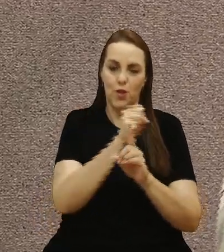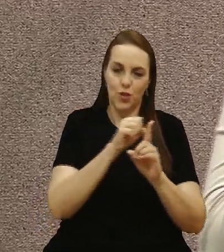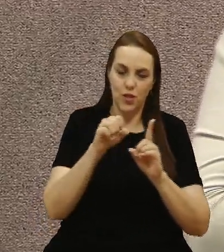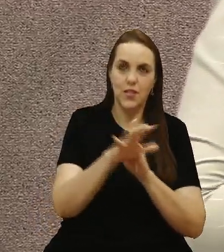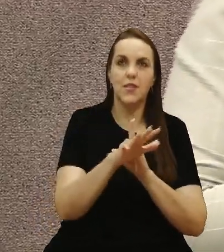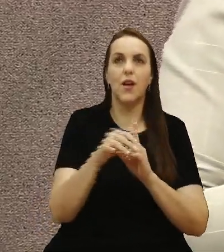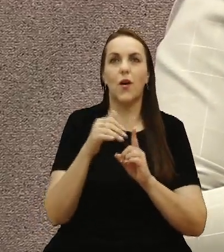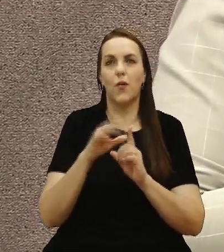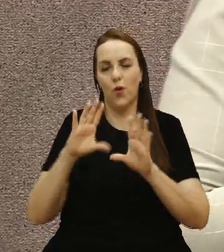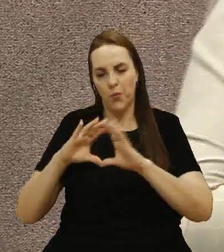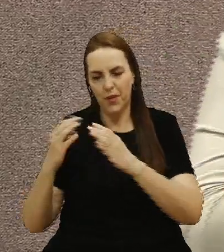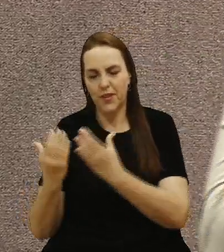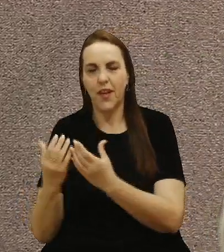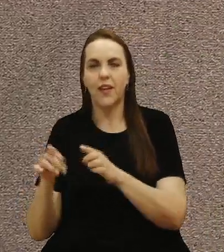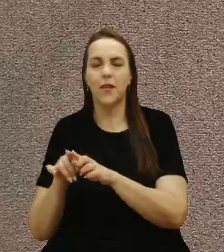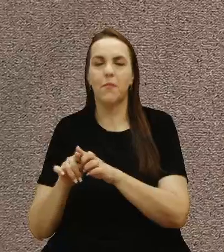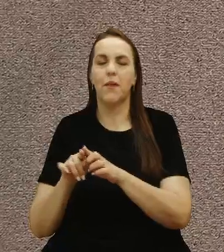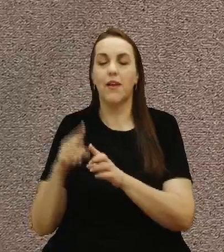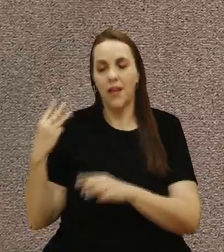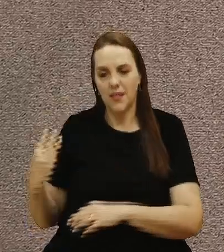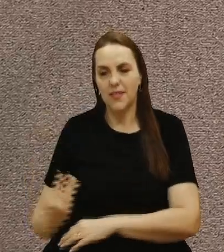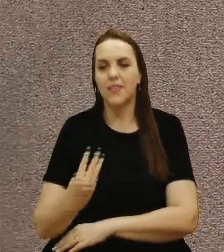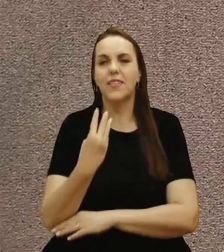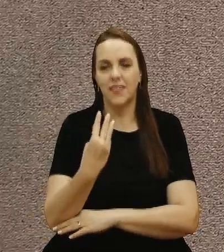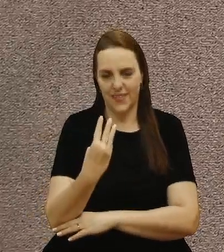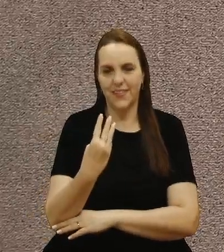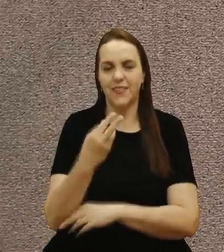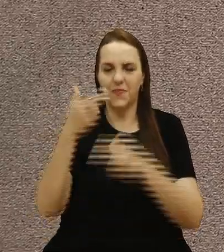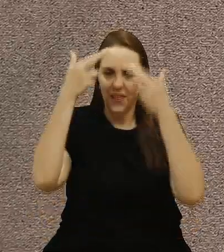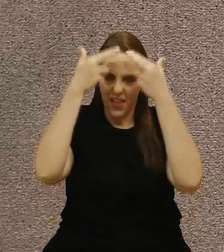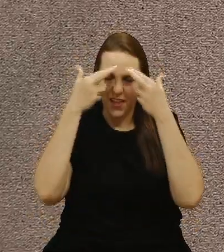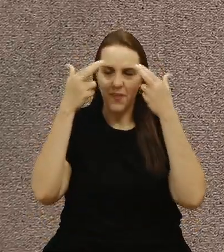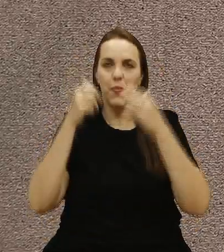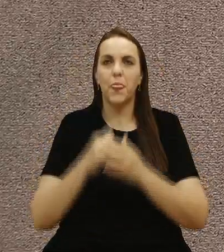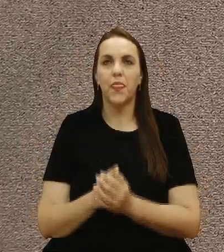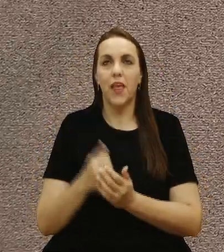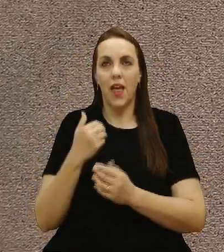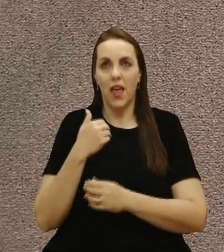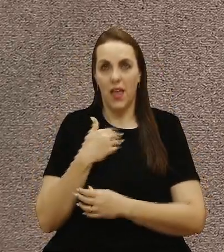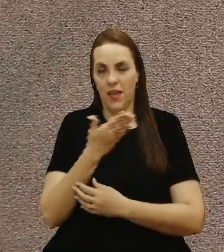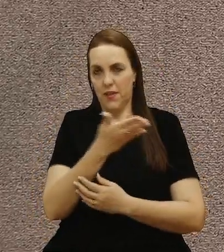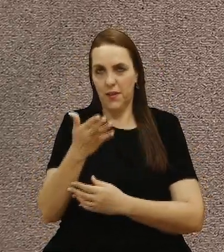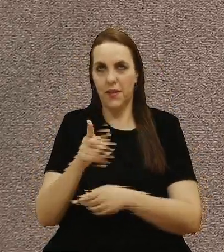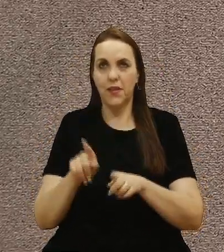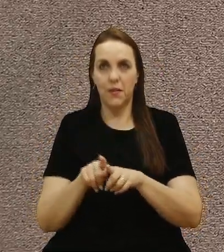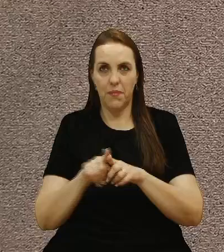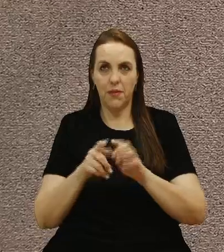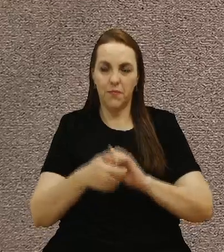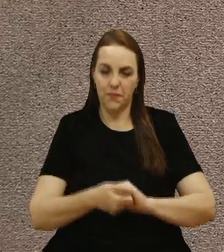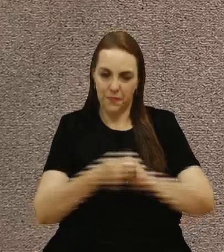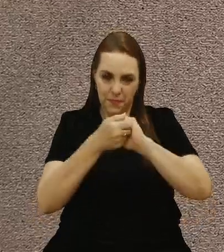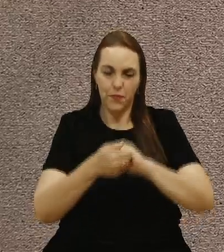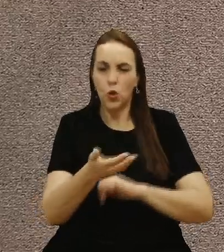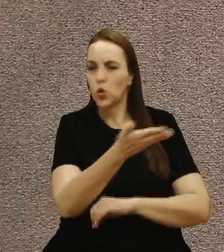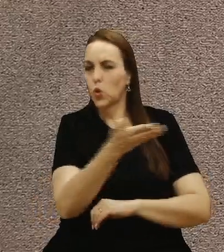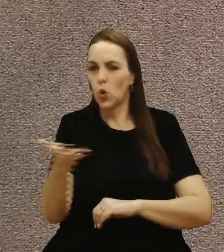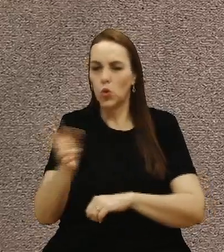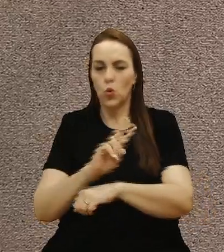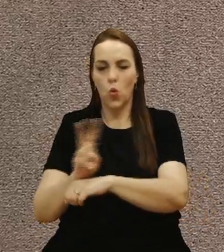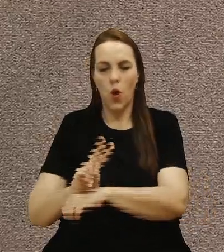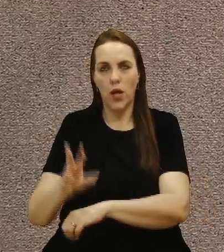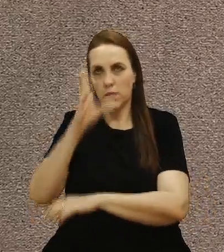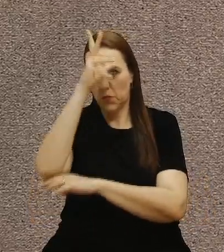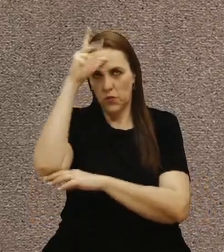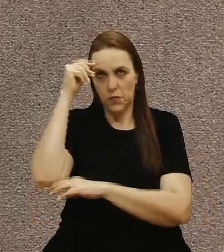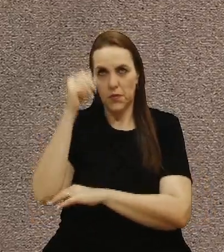Júlia, a Letícia também, nossas soberanas. Da mesma forma, pessoal Tenente Armando, do César e do Maciel, saudar a todos os guardas aqui. Daniel, que foi meu